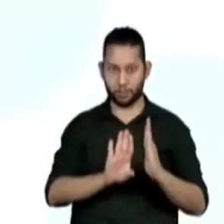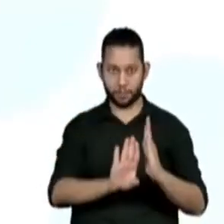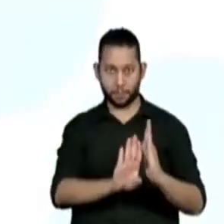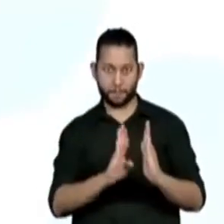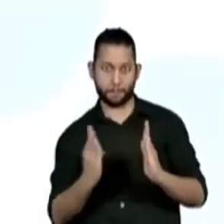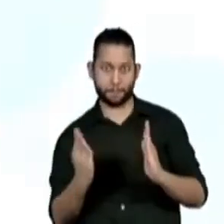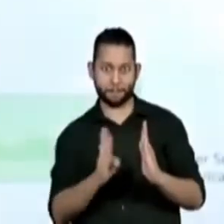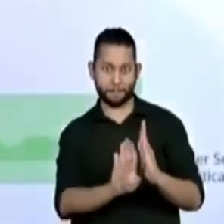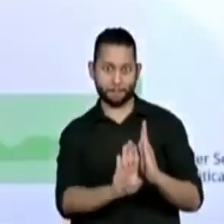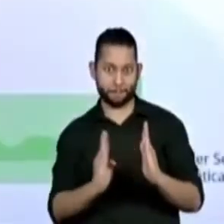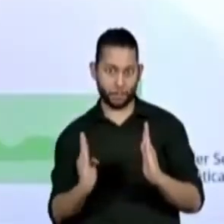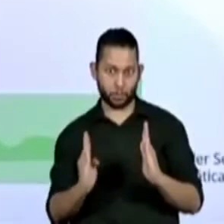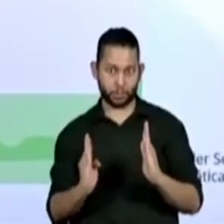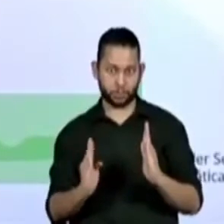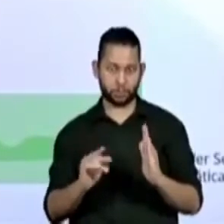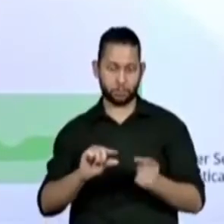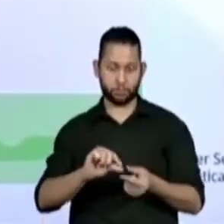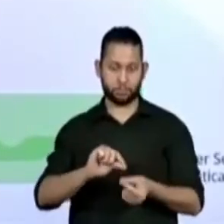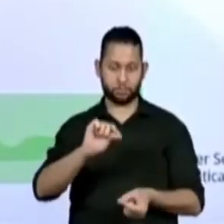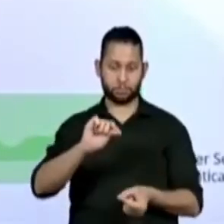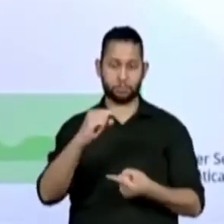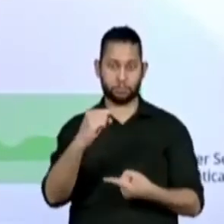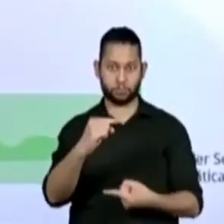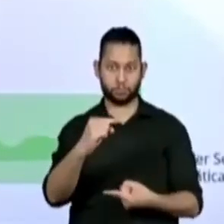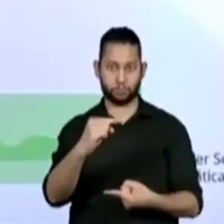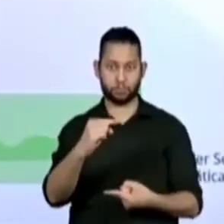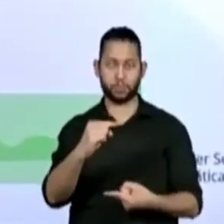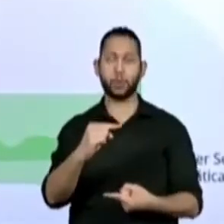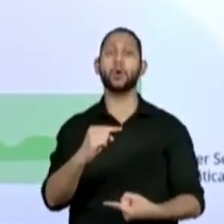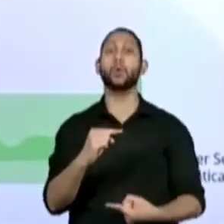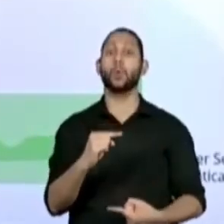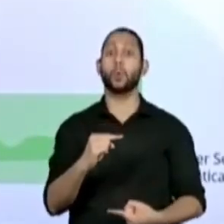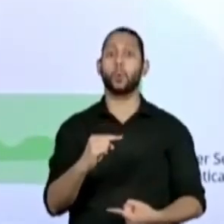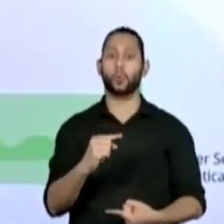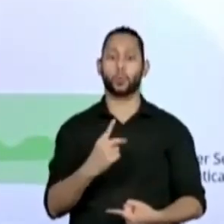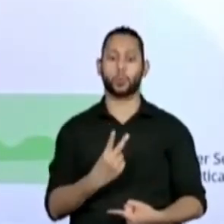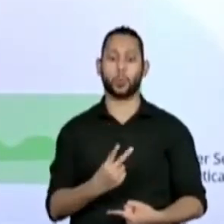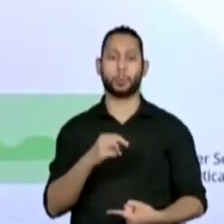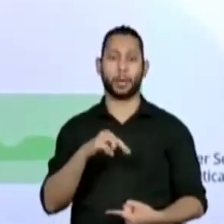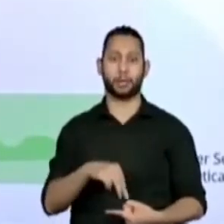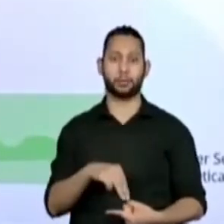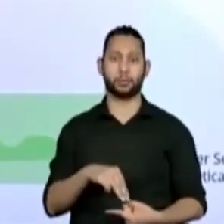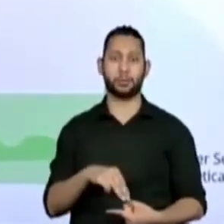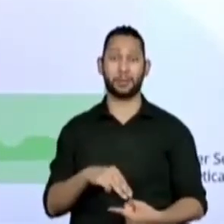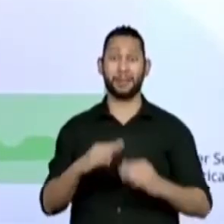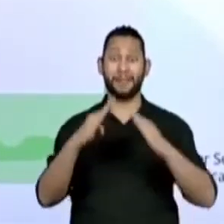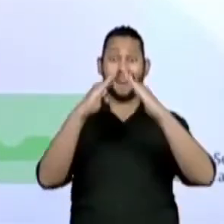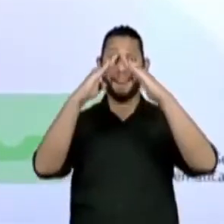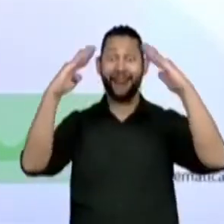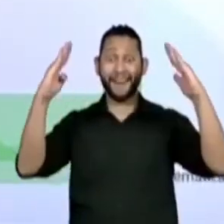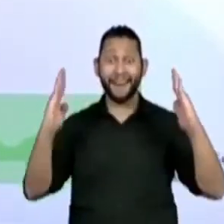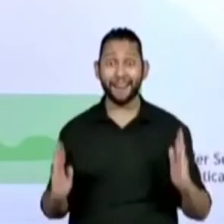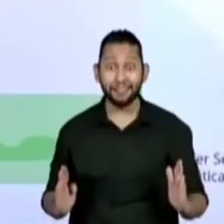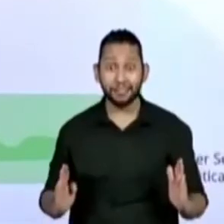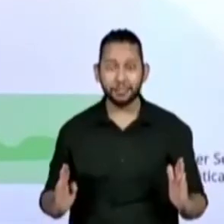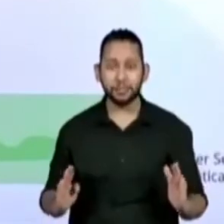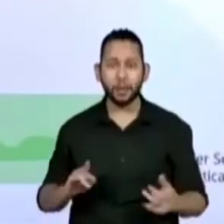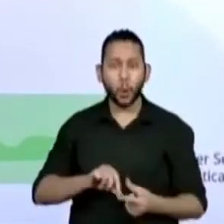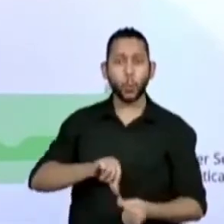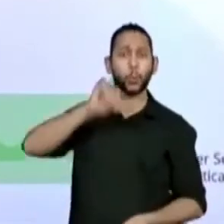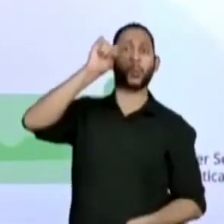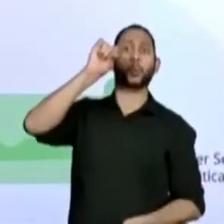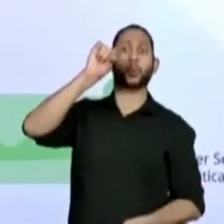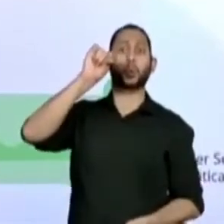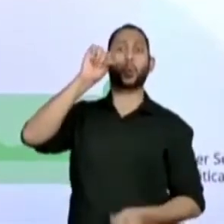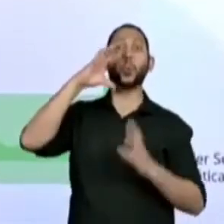aí, 2 metros, uma média de 2 metros. Então, quanto será que mede a casa? E aí agora tem muitas